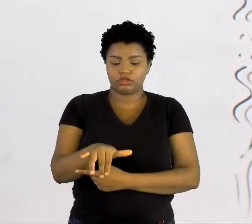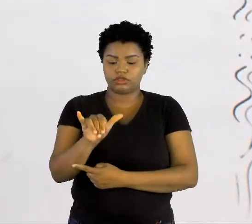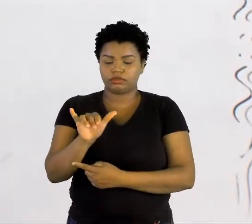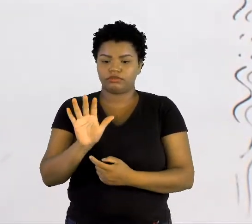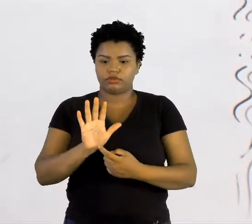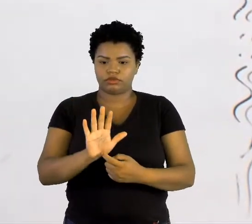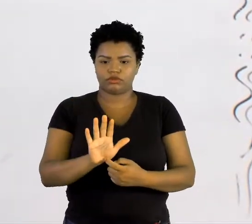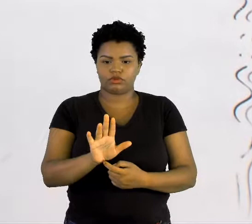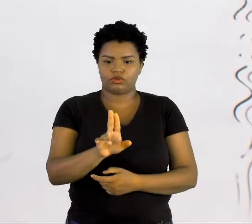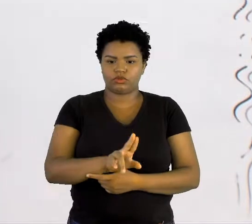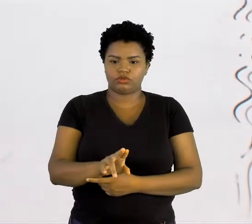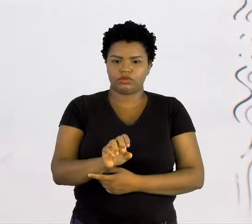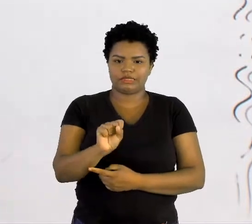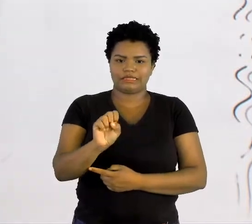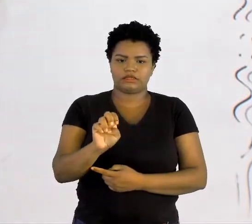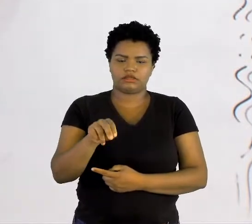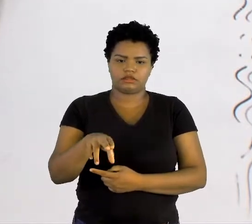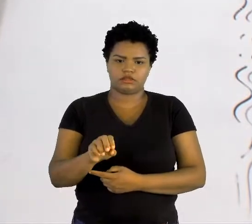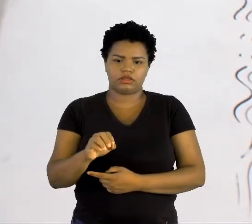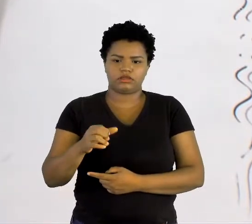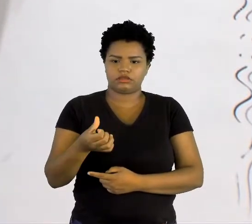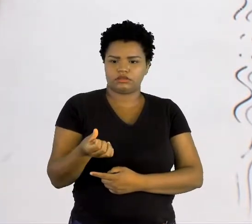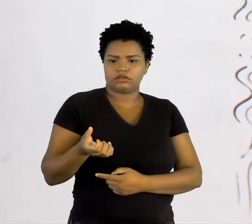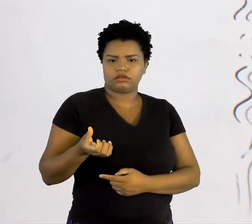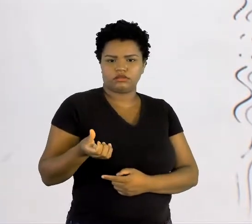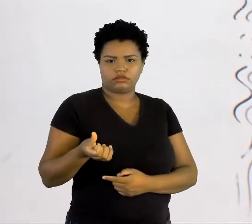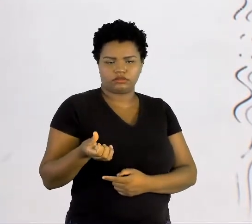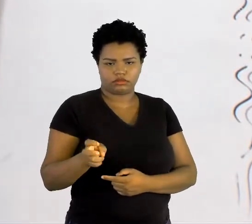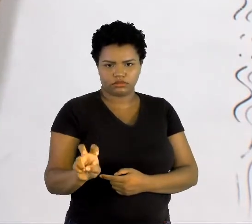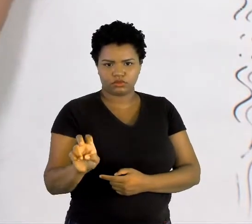de 65 graus. Então observa que aqui